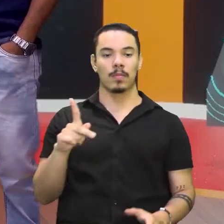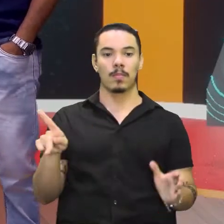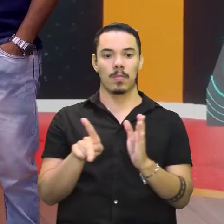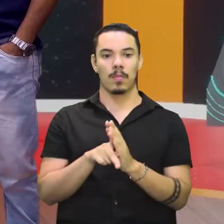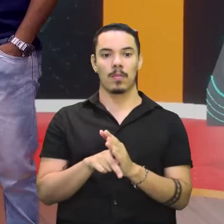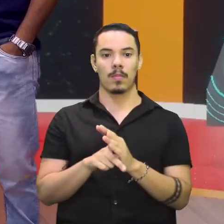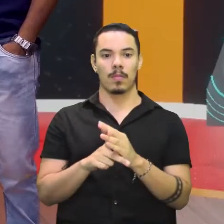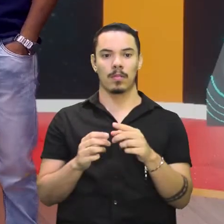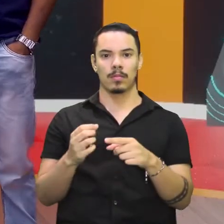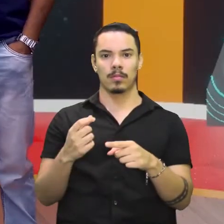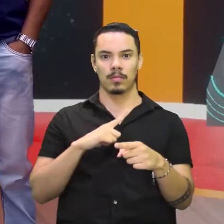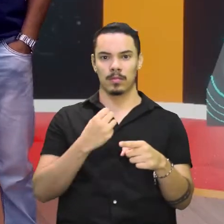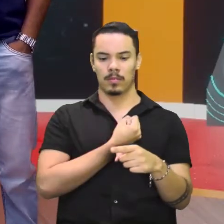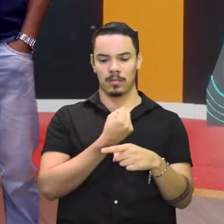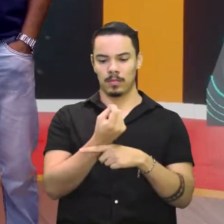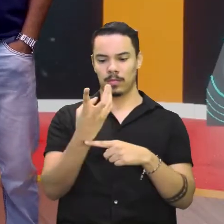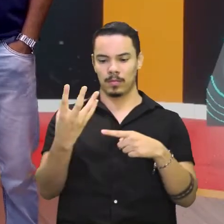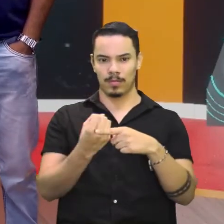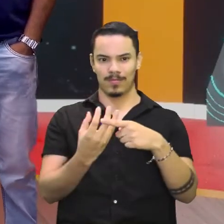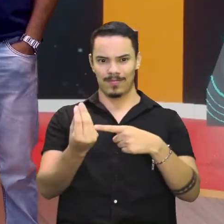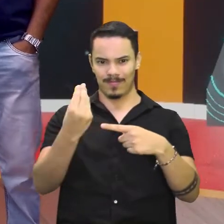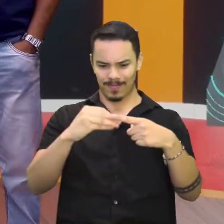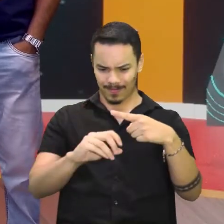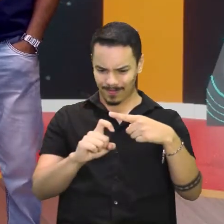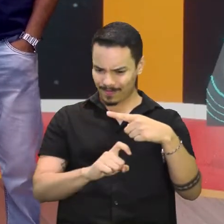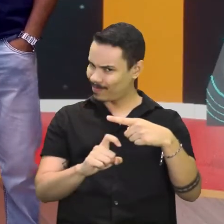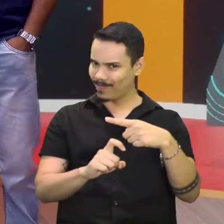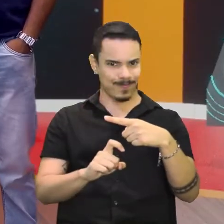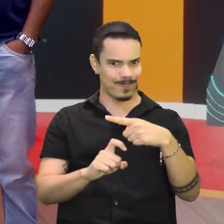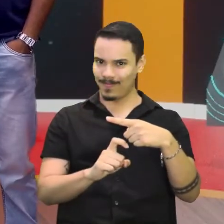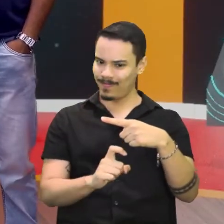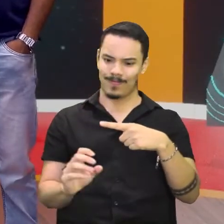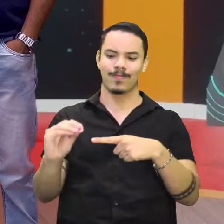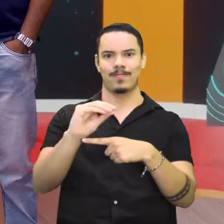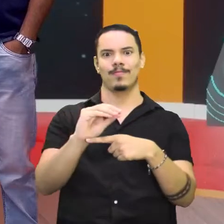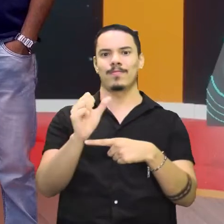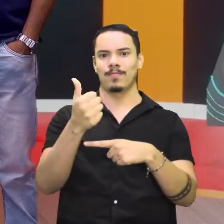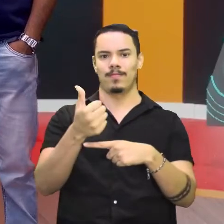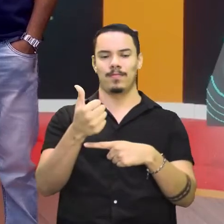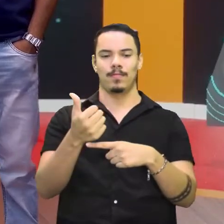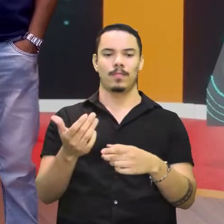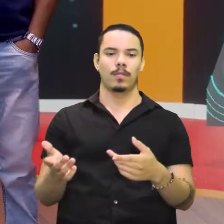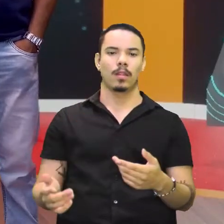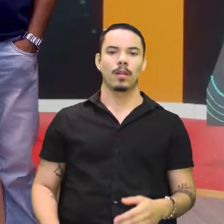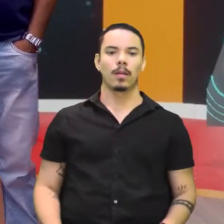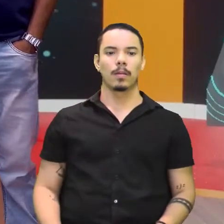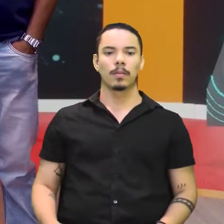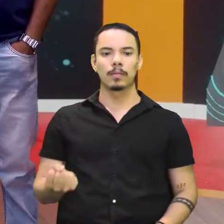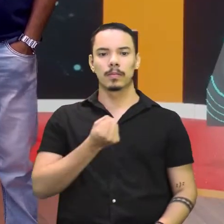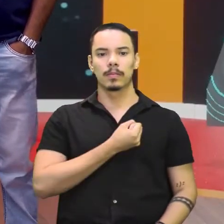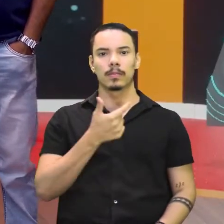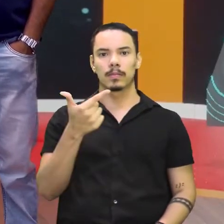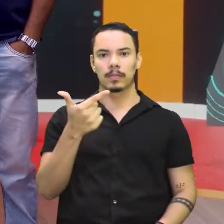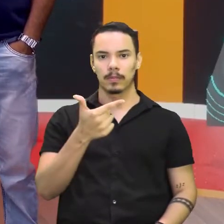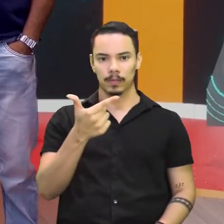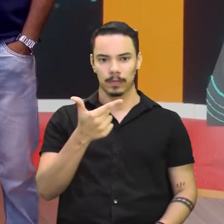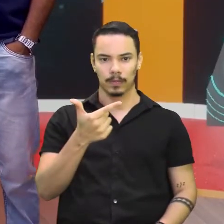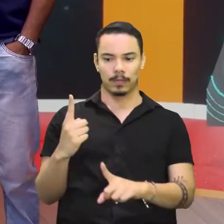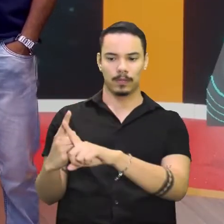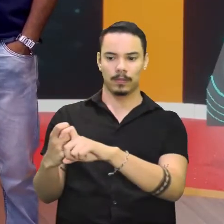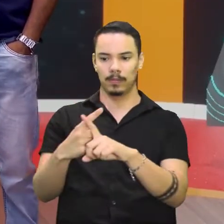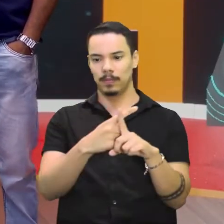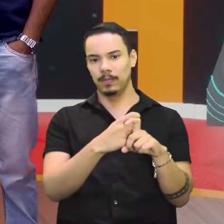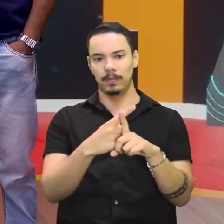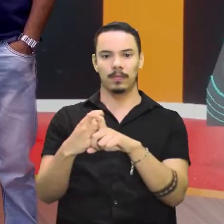e a variável está no denominador. Pronto. Certo? Então, vamos de pergunta número 2, olha lá. Os polinômios